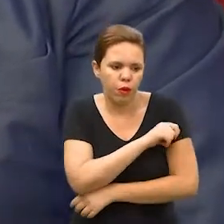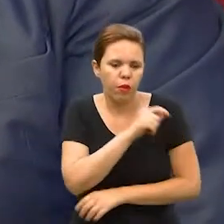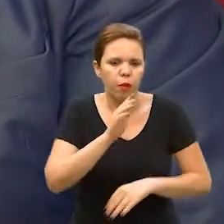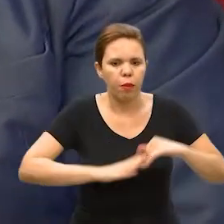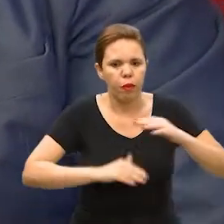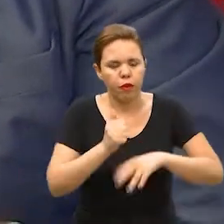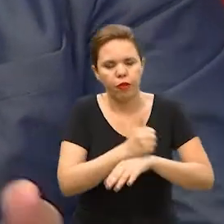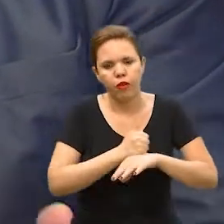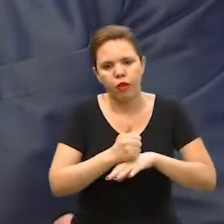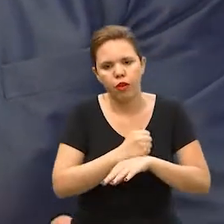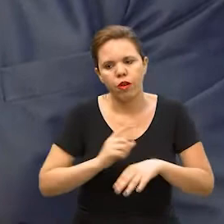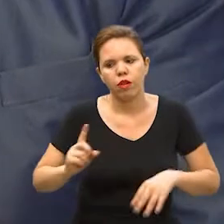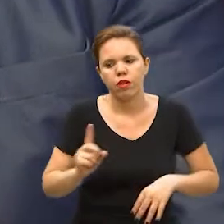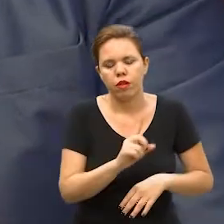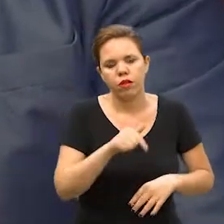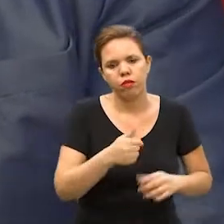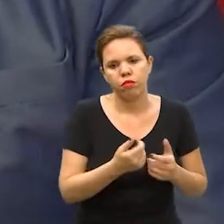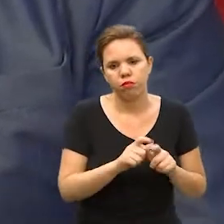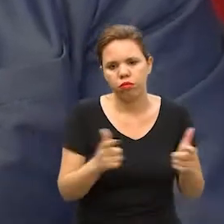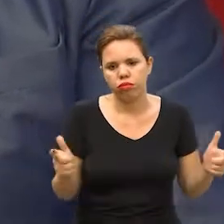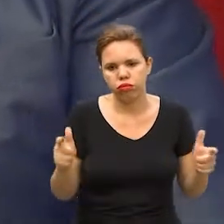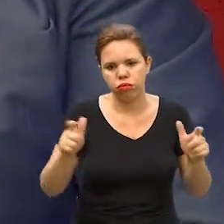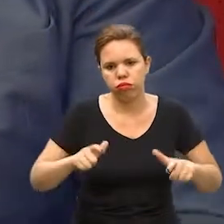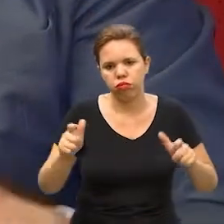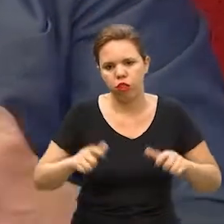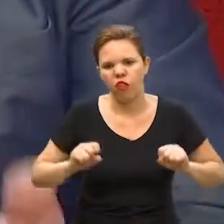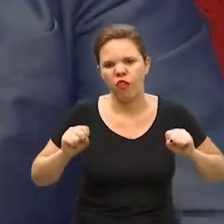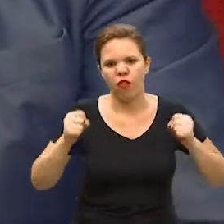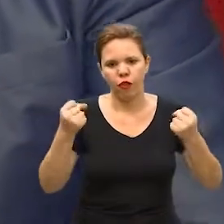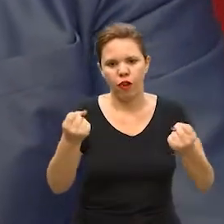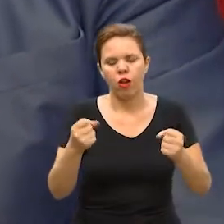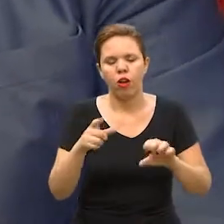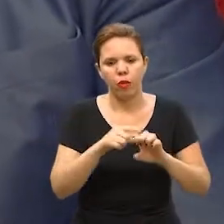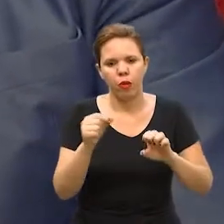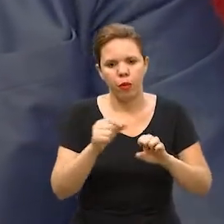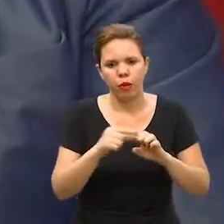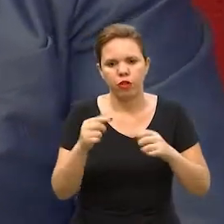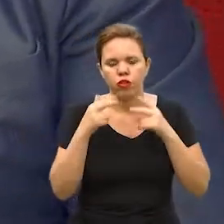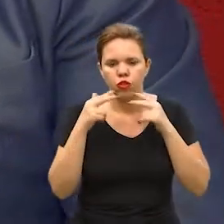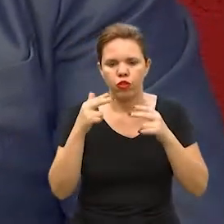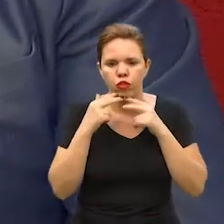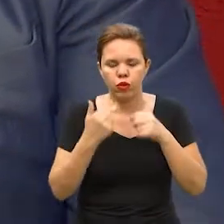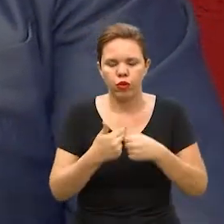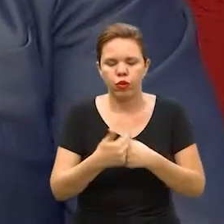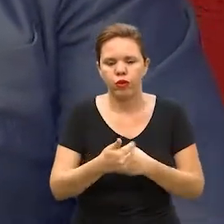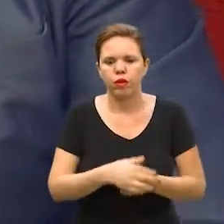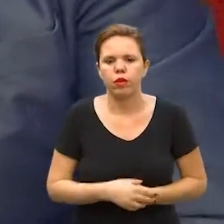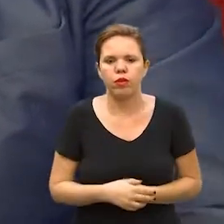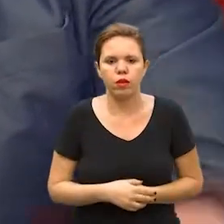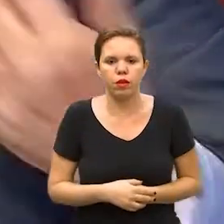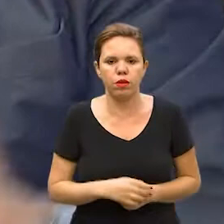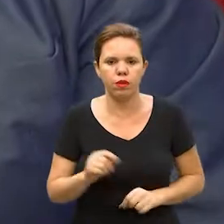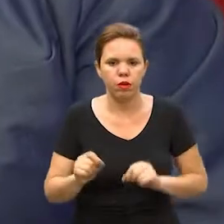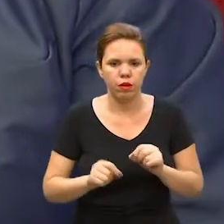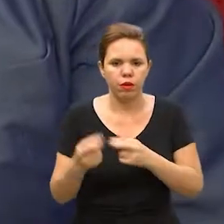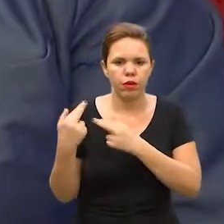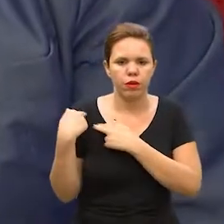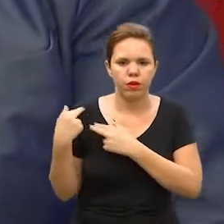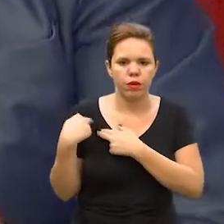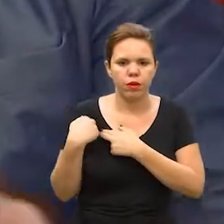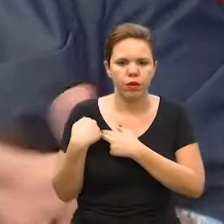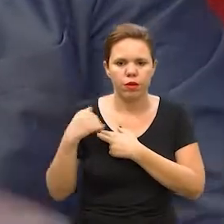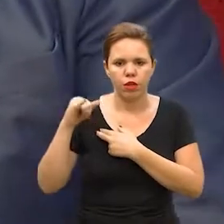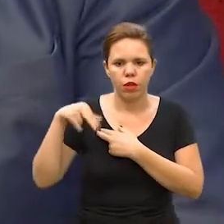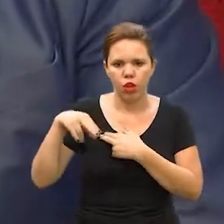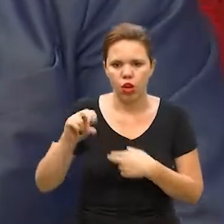profissionais que estavam aqui, cresceram nesse ambiente muito forte, empreendedorismo e inovação da Unicamp, que é responsabilidade da